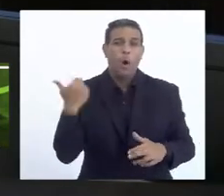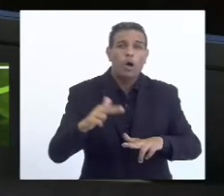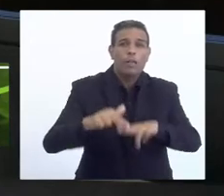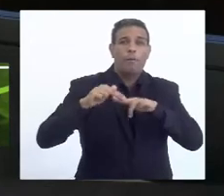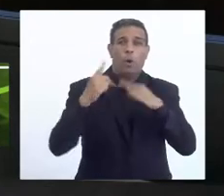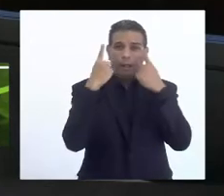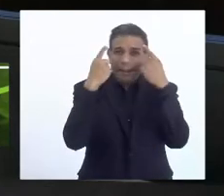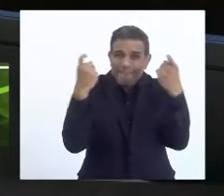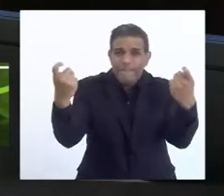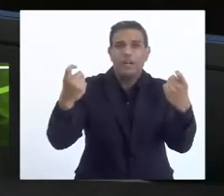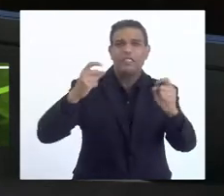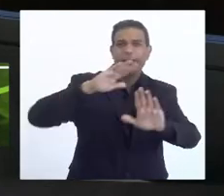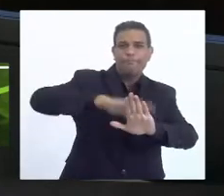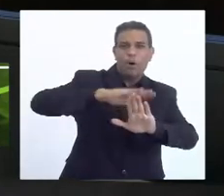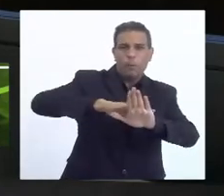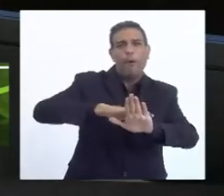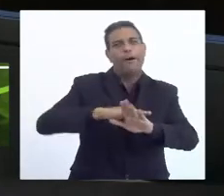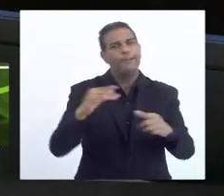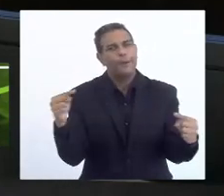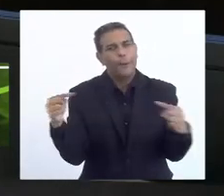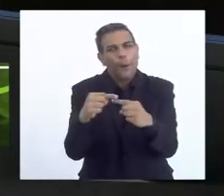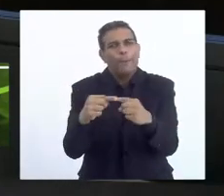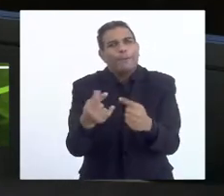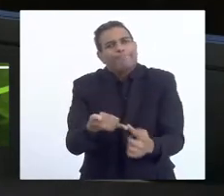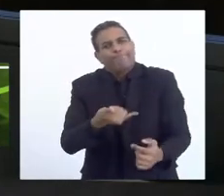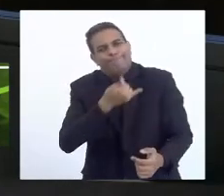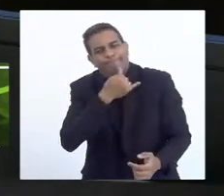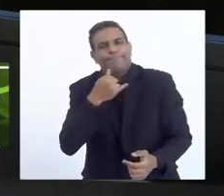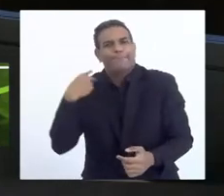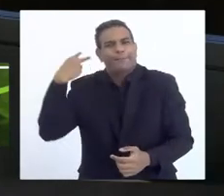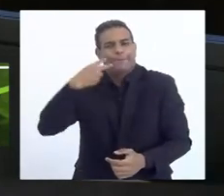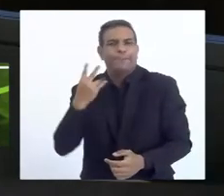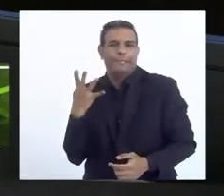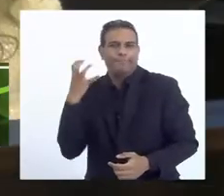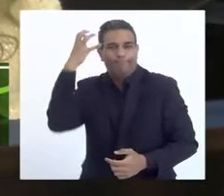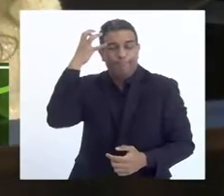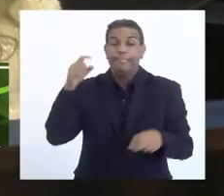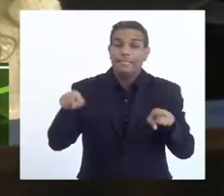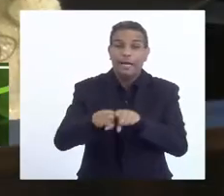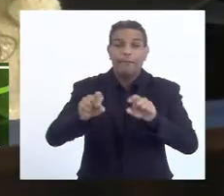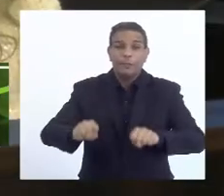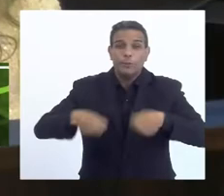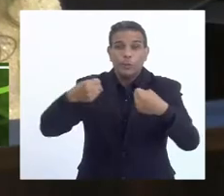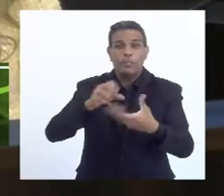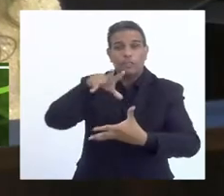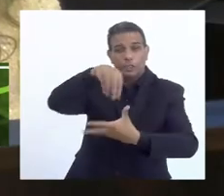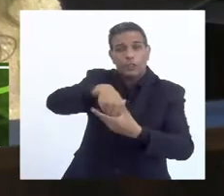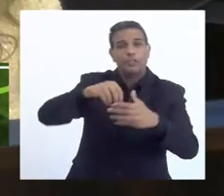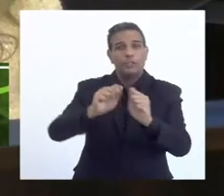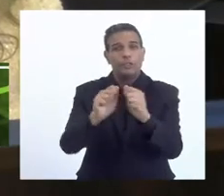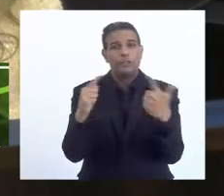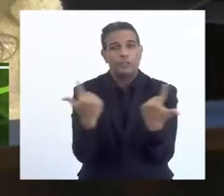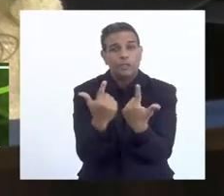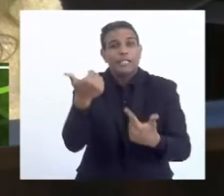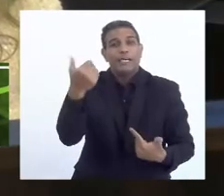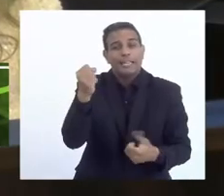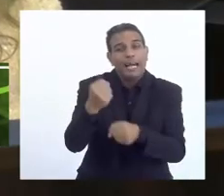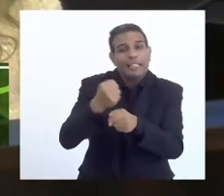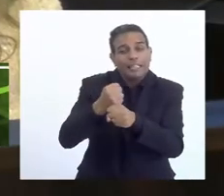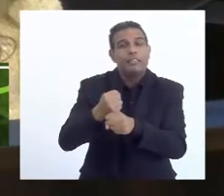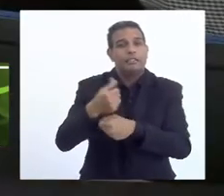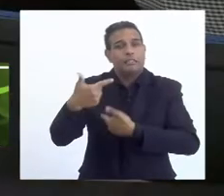mesmo processo que tirou a vida de uma companheira que trabalhou, inclusive, na Assembleia Legislativa durante 10